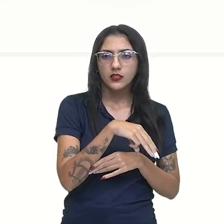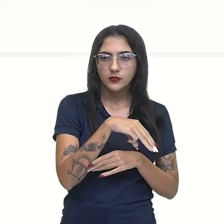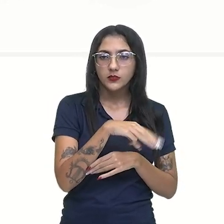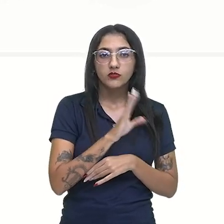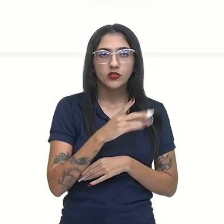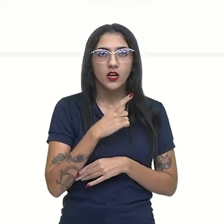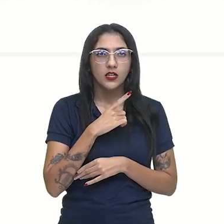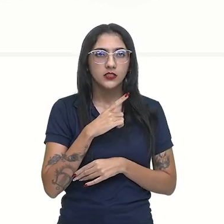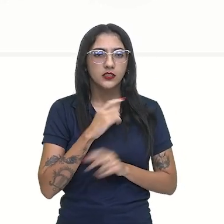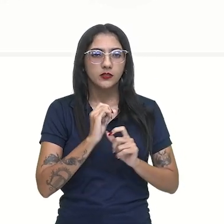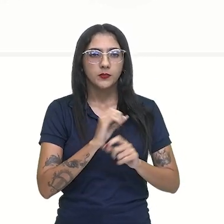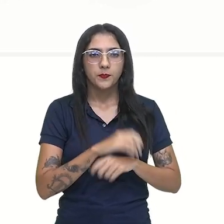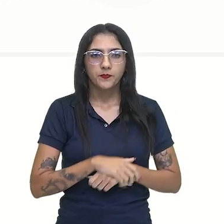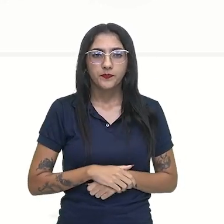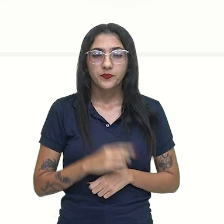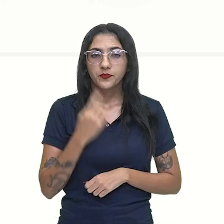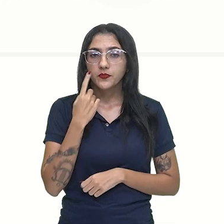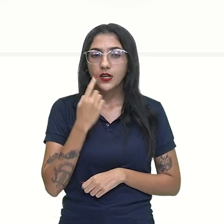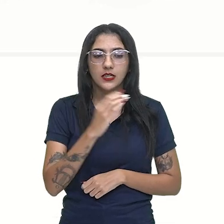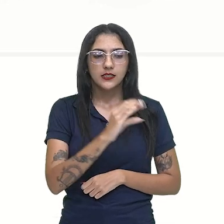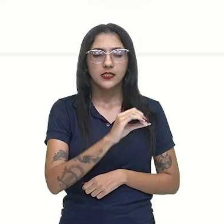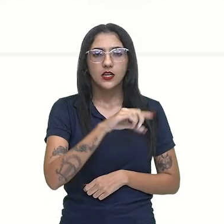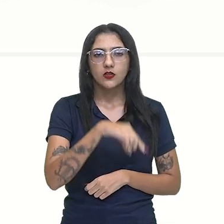já vou ter aqui, ó,